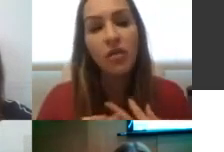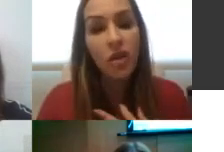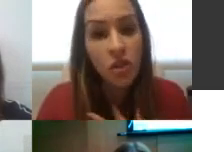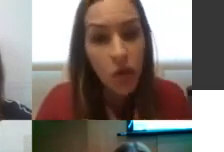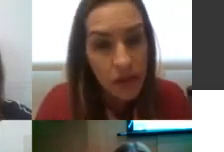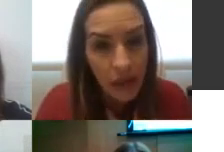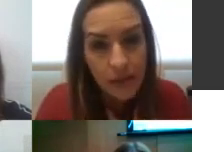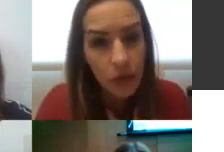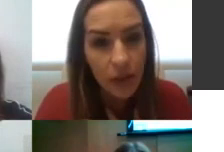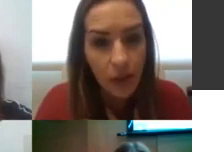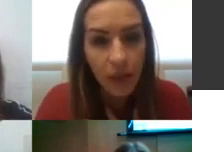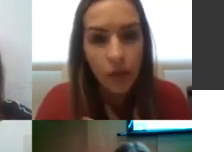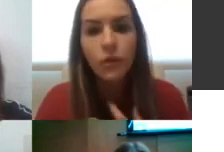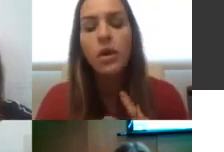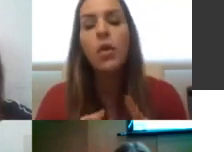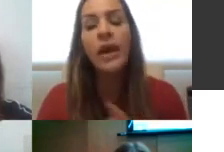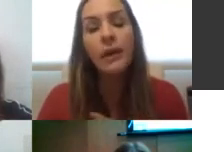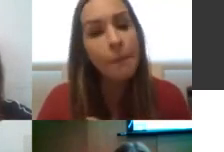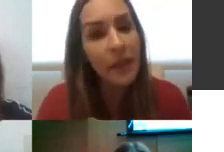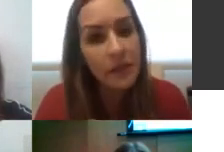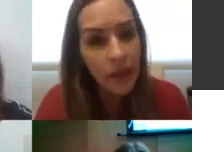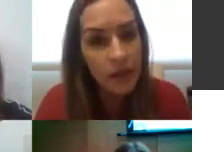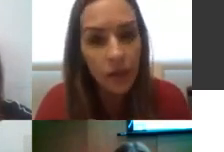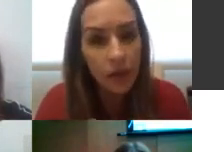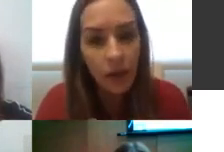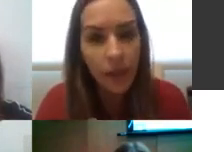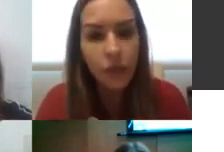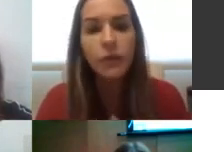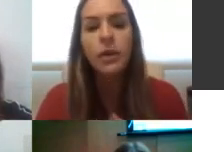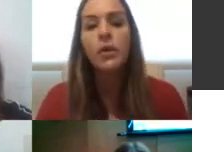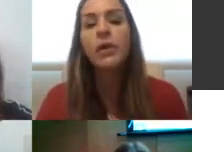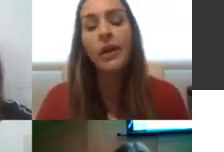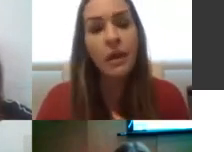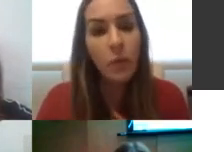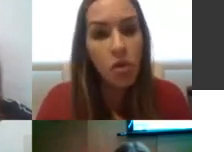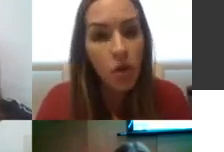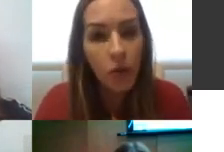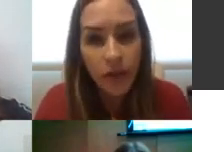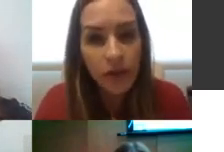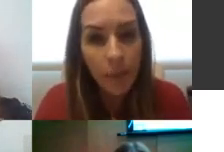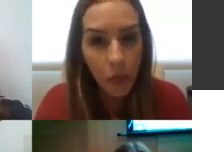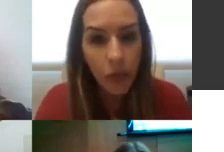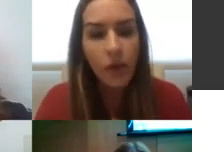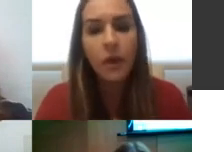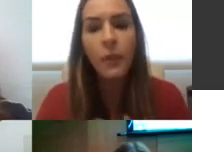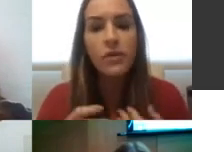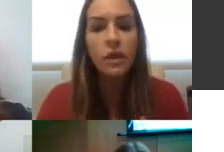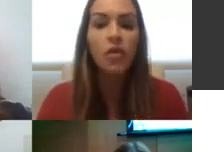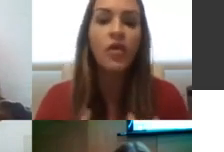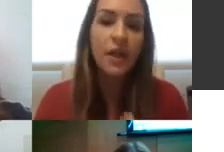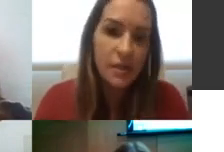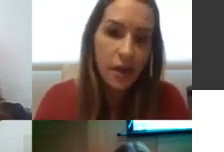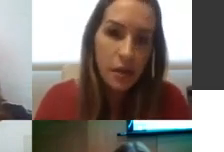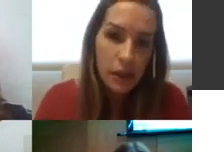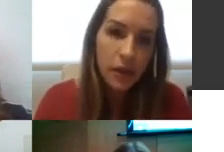as aflições em relação ao tratamento o que é que ele pensa em relação ao tratamento o que é que ele busca como rede de apoio e conseguir